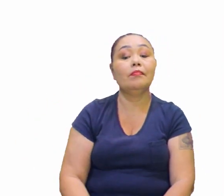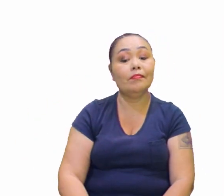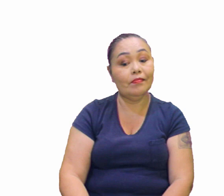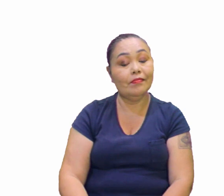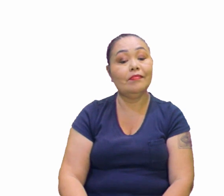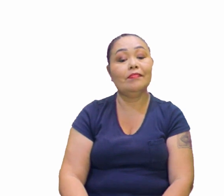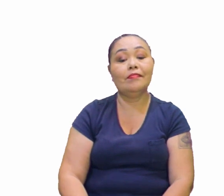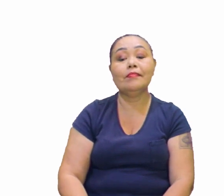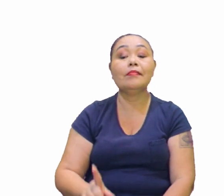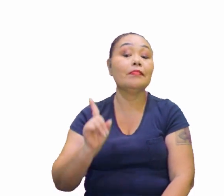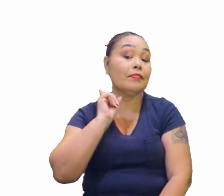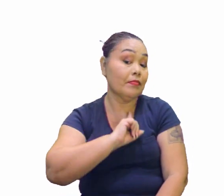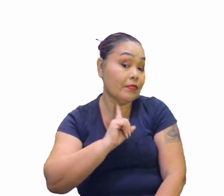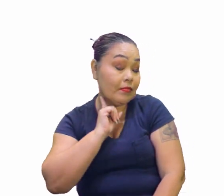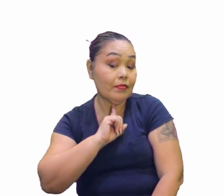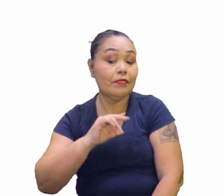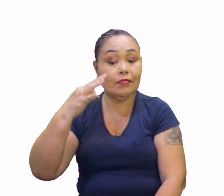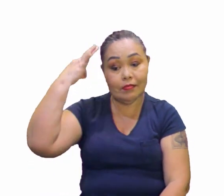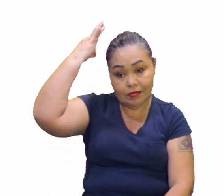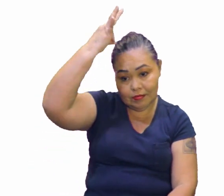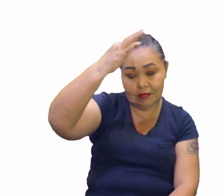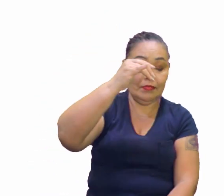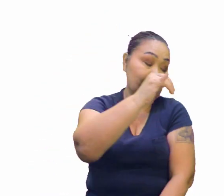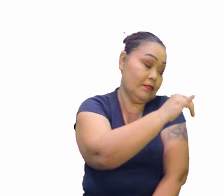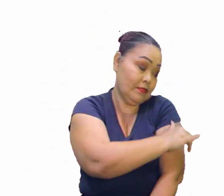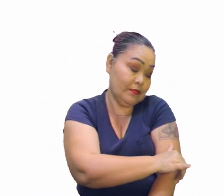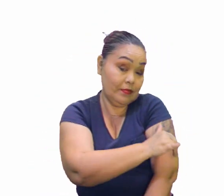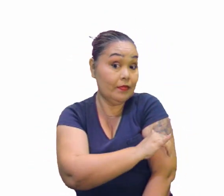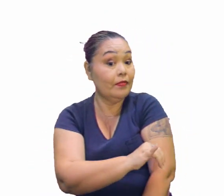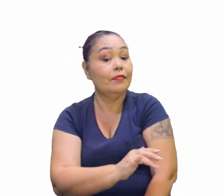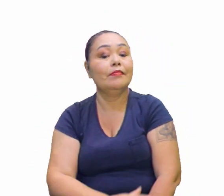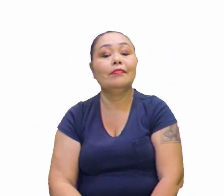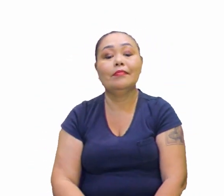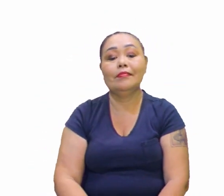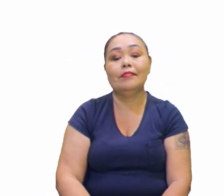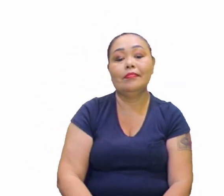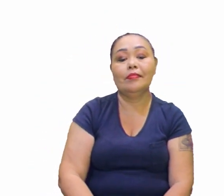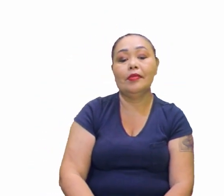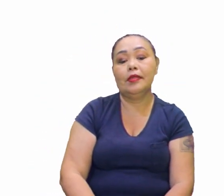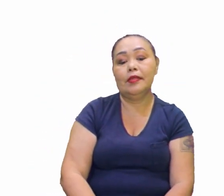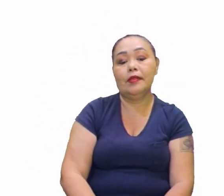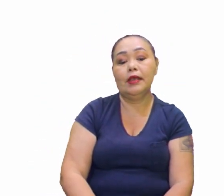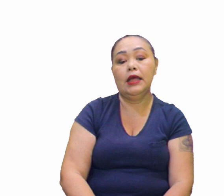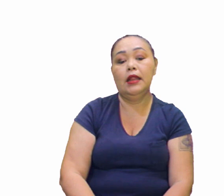Sudeste, Minas Gerais, Espírito Santo, Rio de Janeiro.